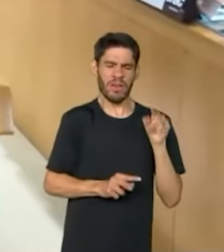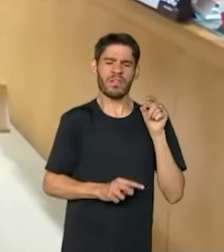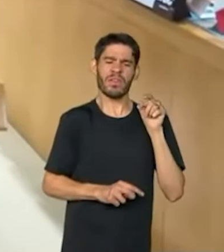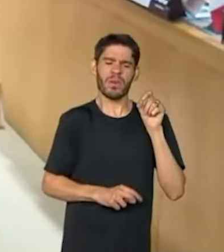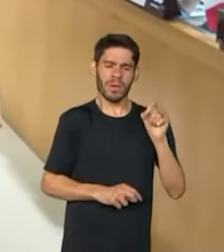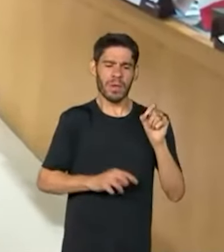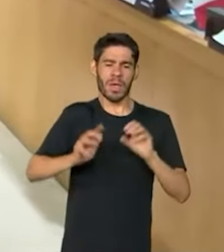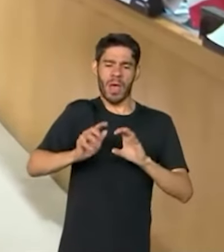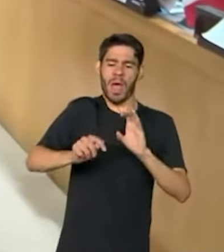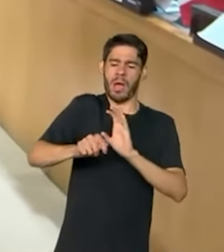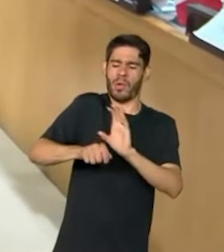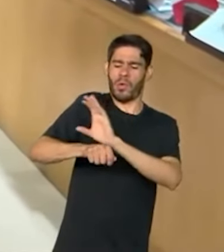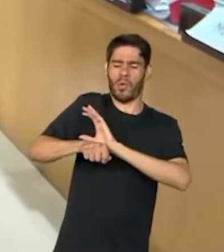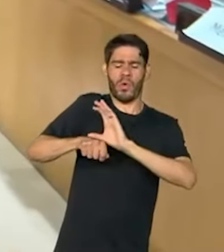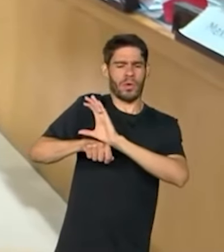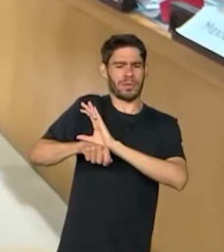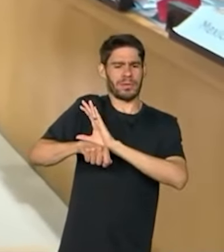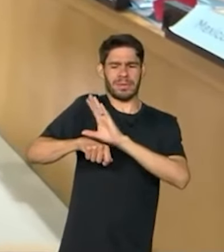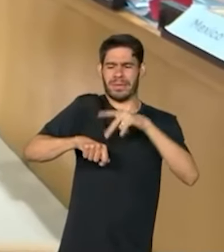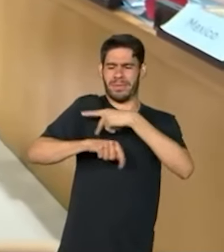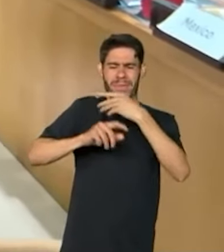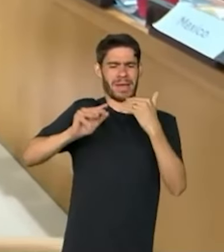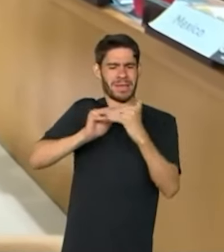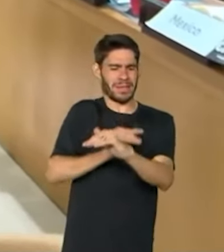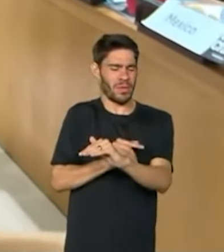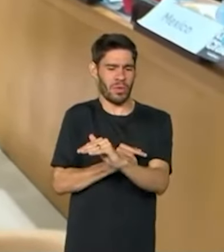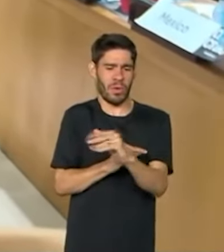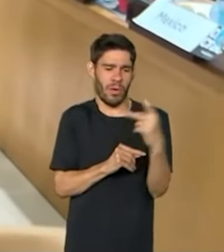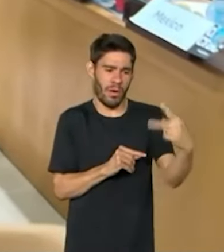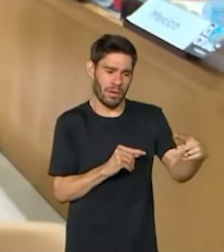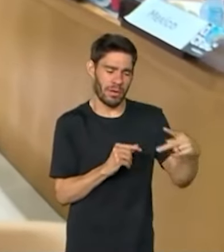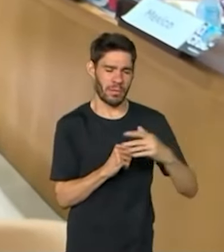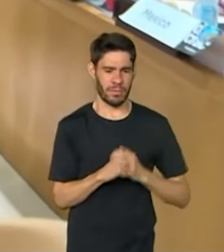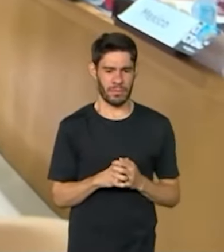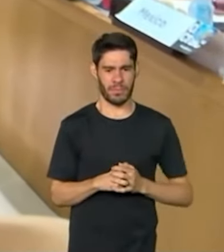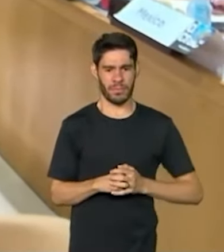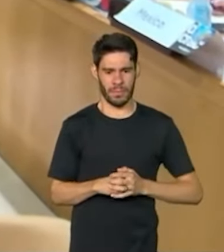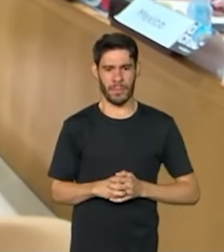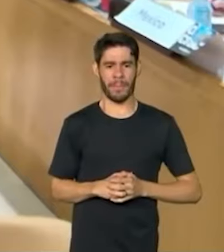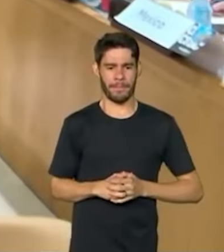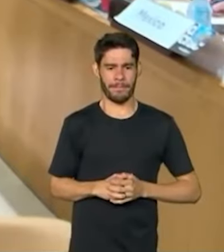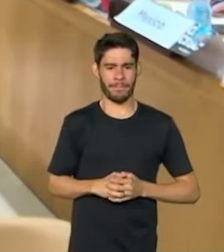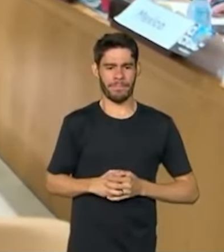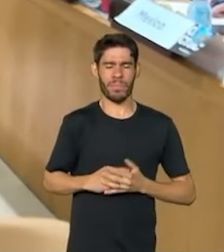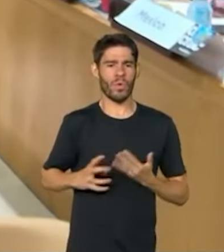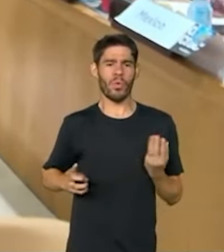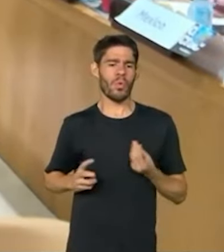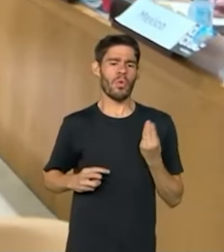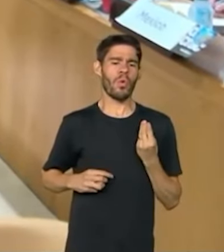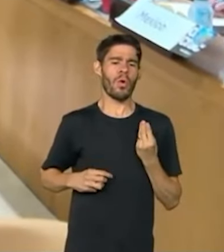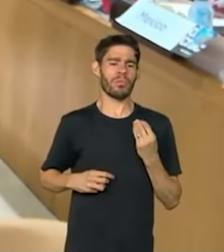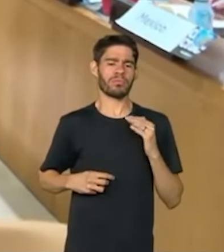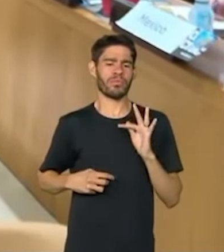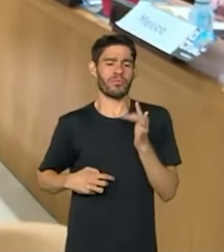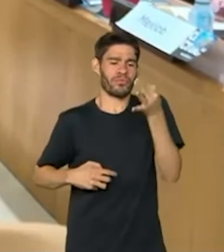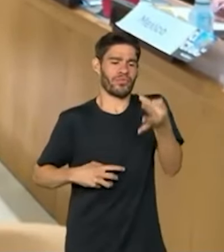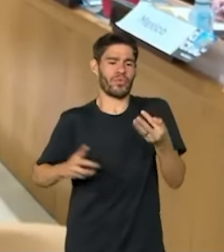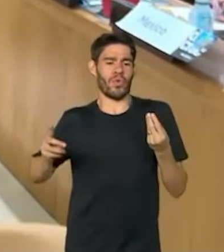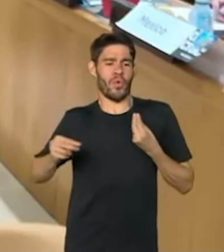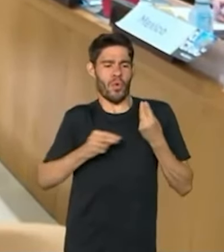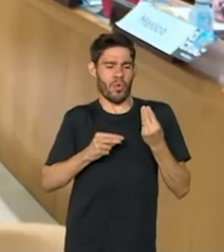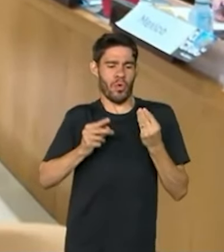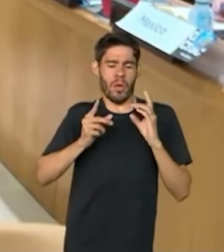as constituições dos países que não concordam com ele. De onde é que nós vamos parar? Onde é